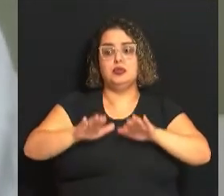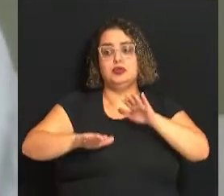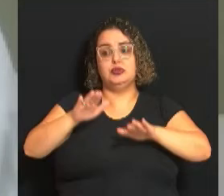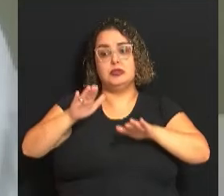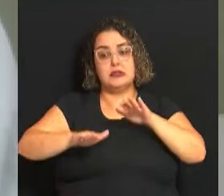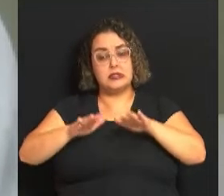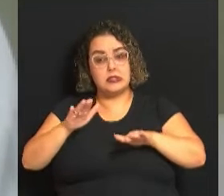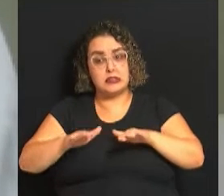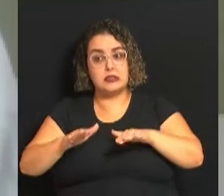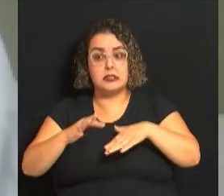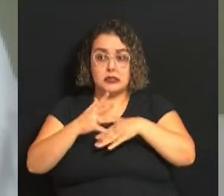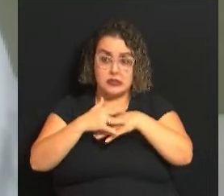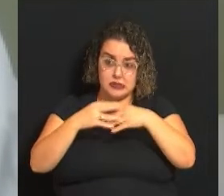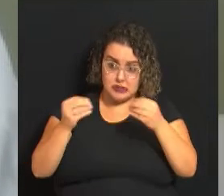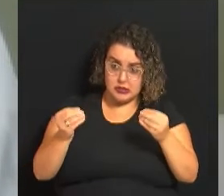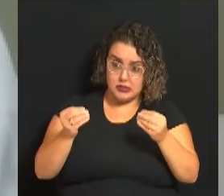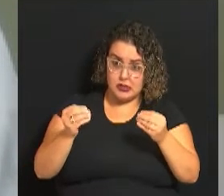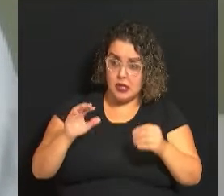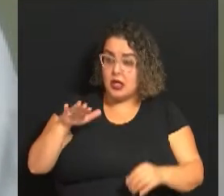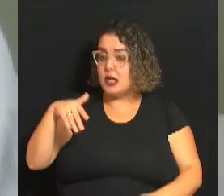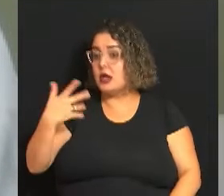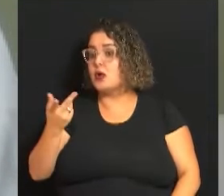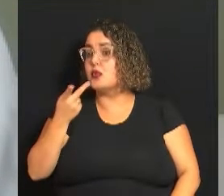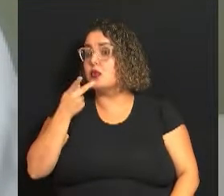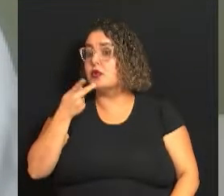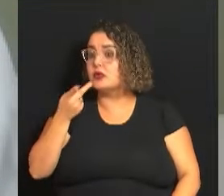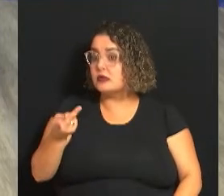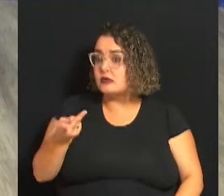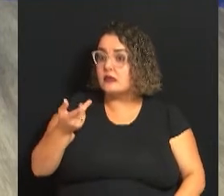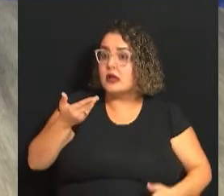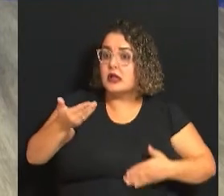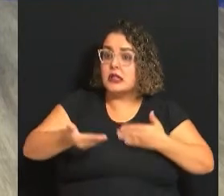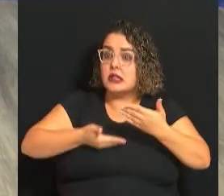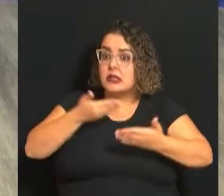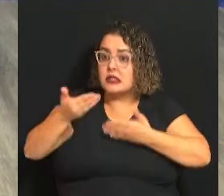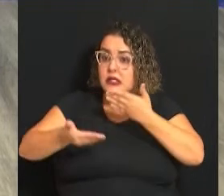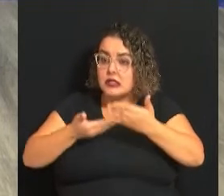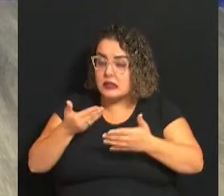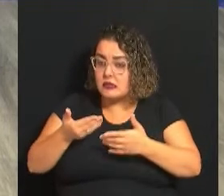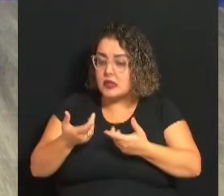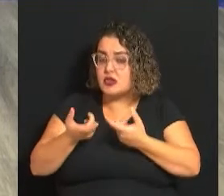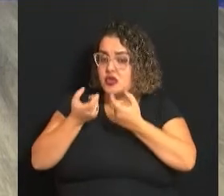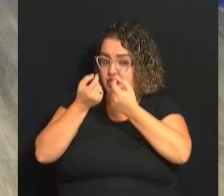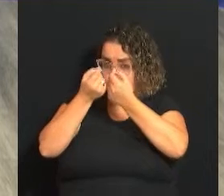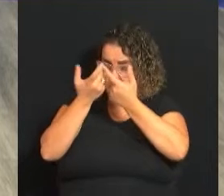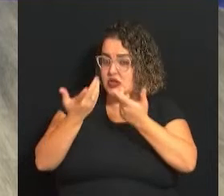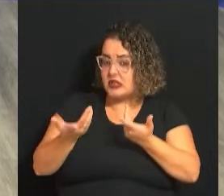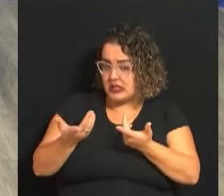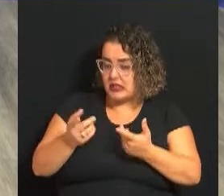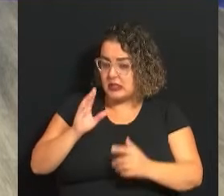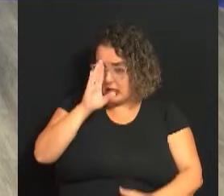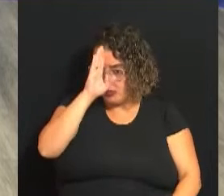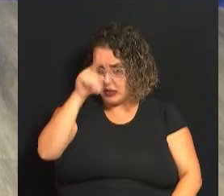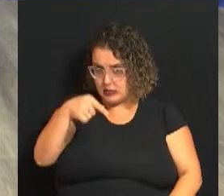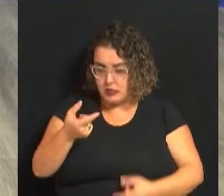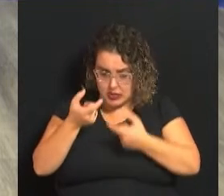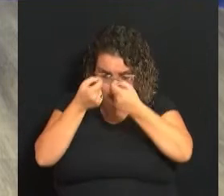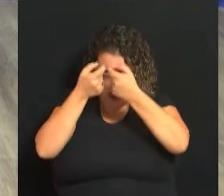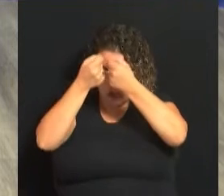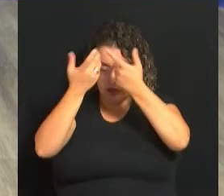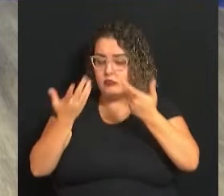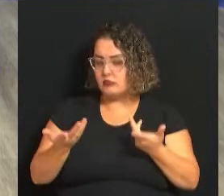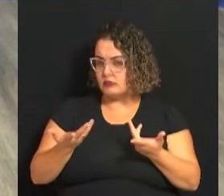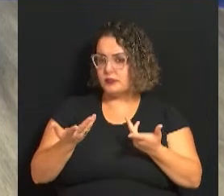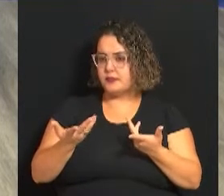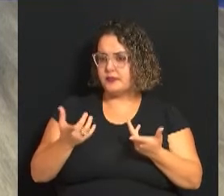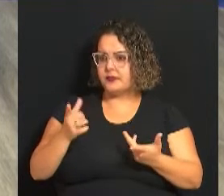ser curada. E quando a gente fala em tratamento de câncer, principalmente esse no cérebro, acaba